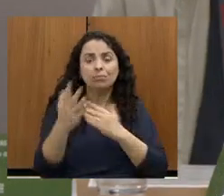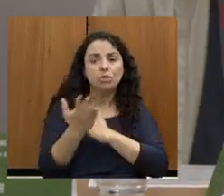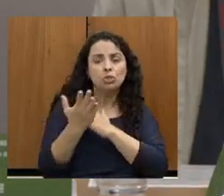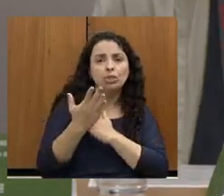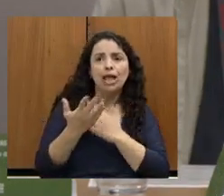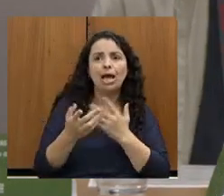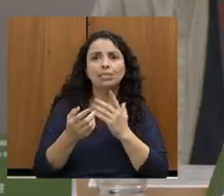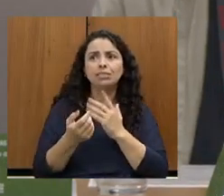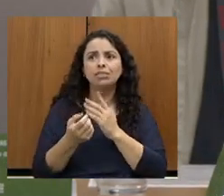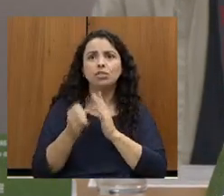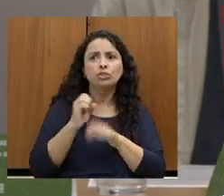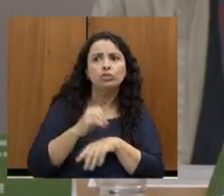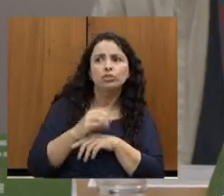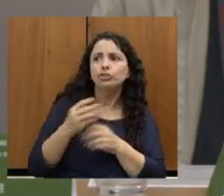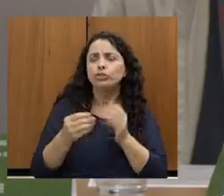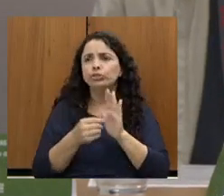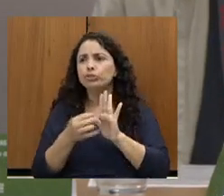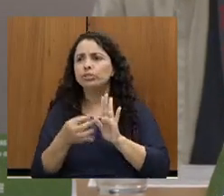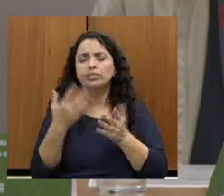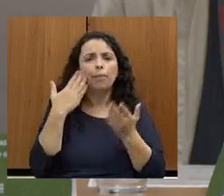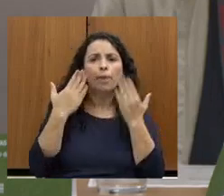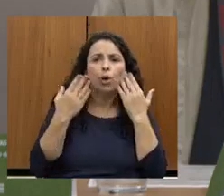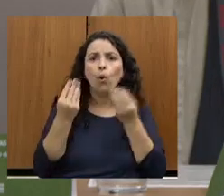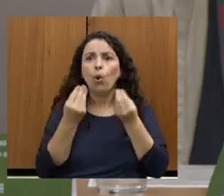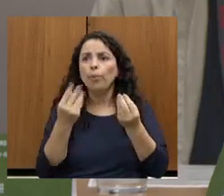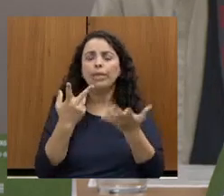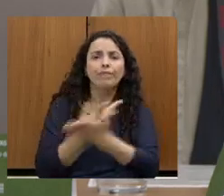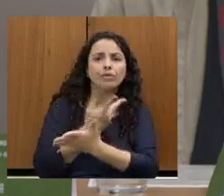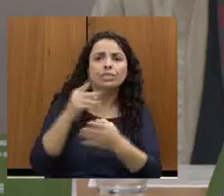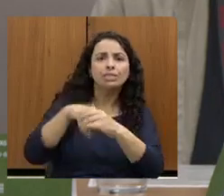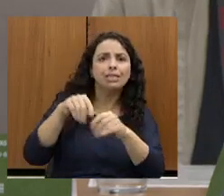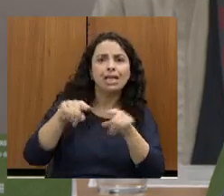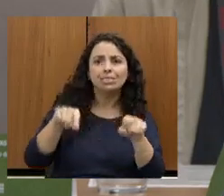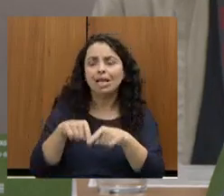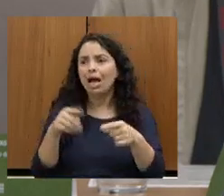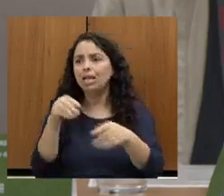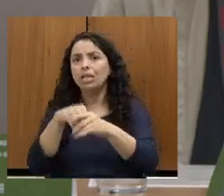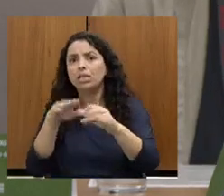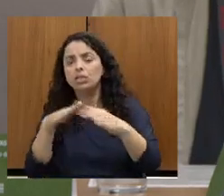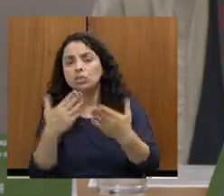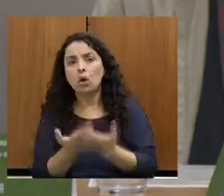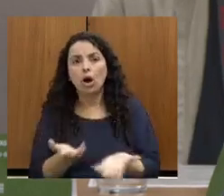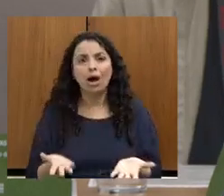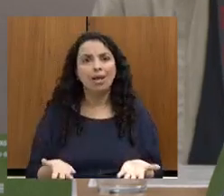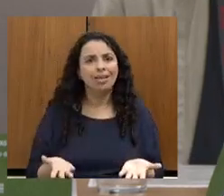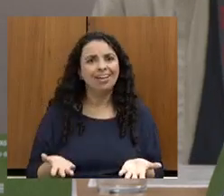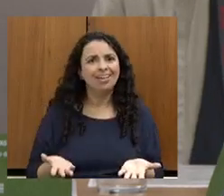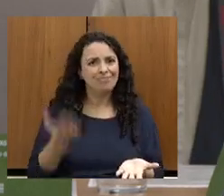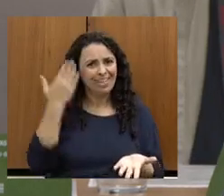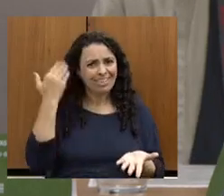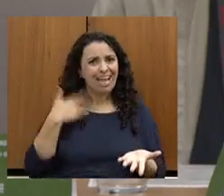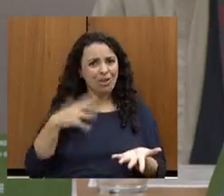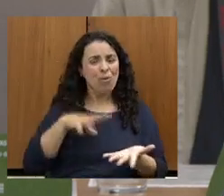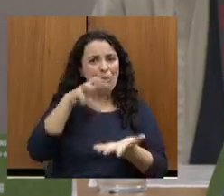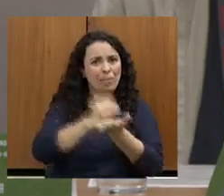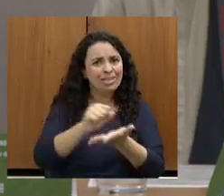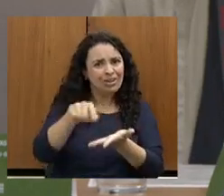sala. De que cuidassem do meu filho, como me foi prometido quando o matriculei,